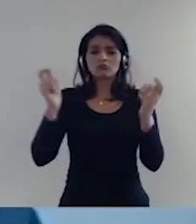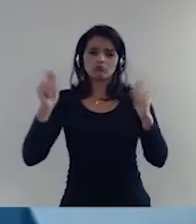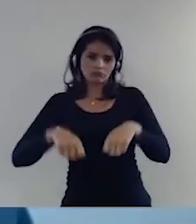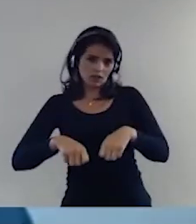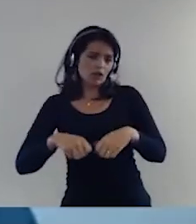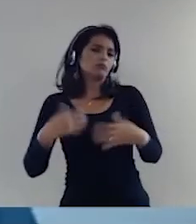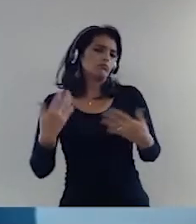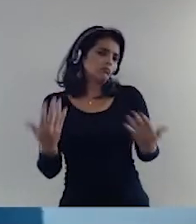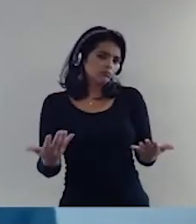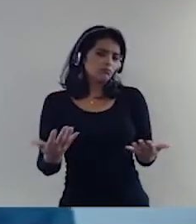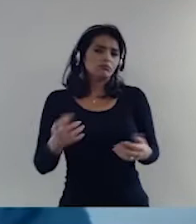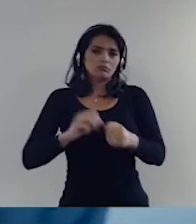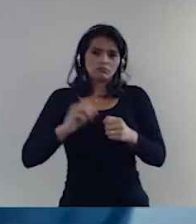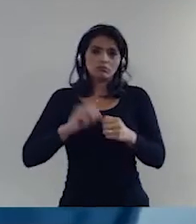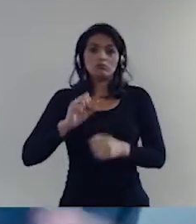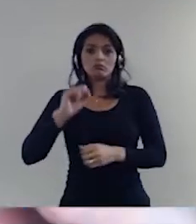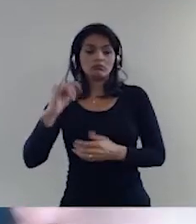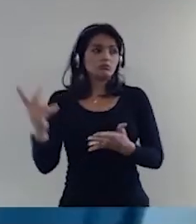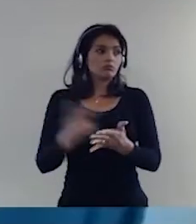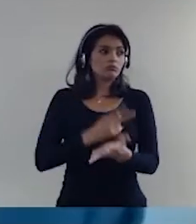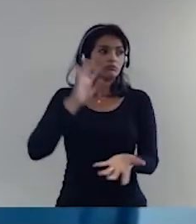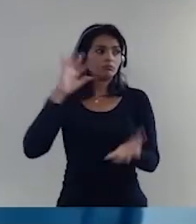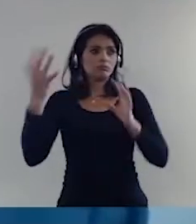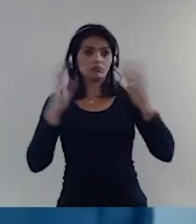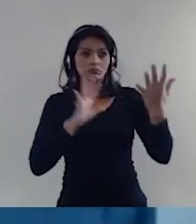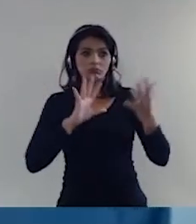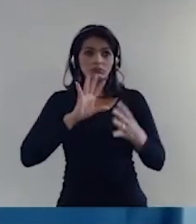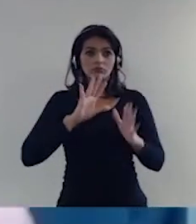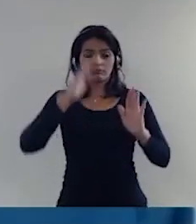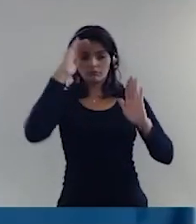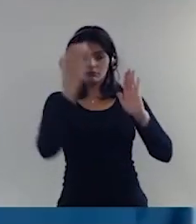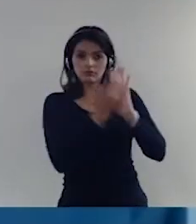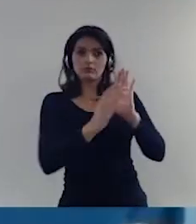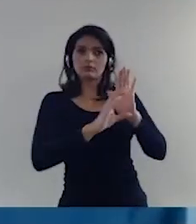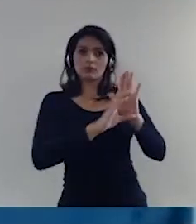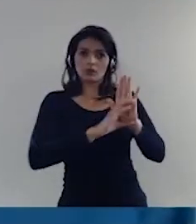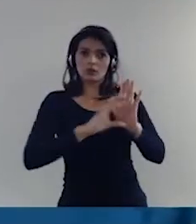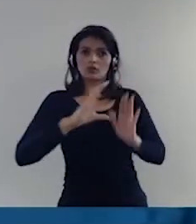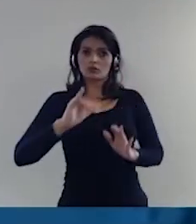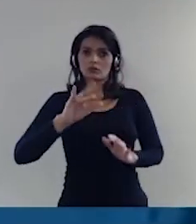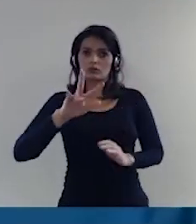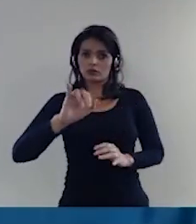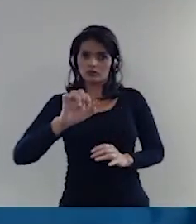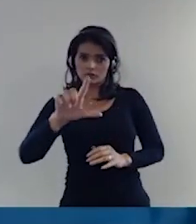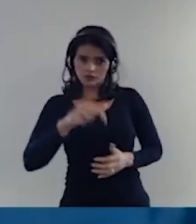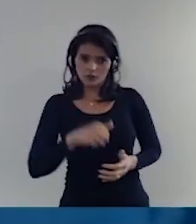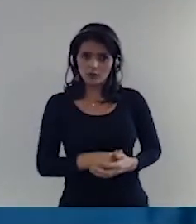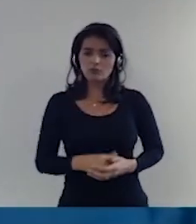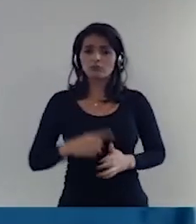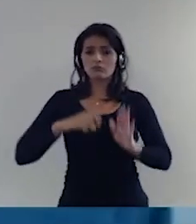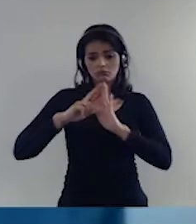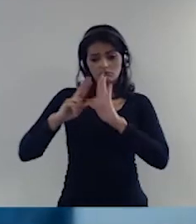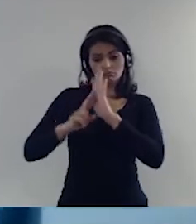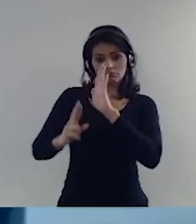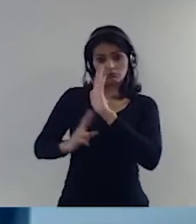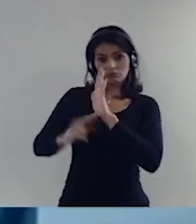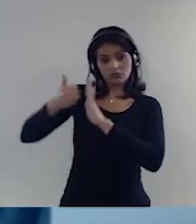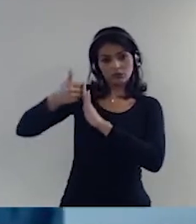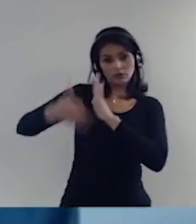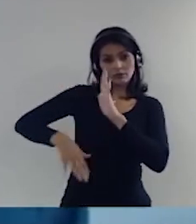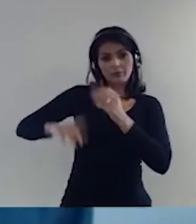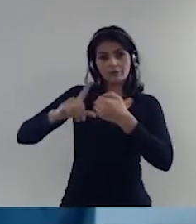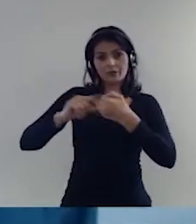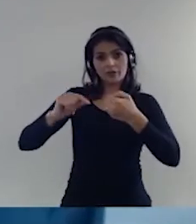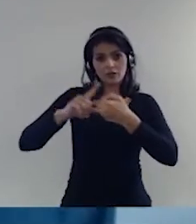excessiva onerosidade do caso fortuito, nos termos do Código Civil, com os requisitos que ali estão esculpidos no